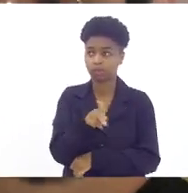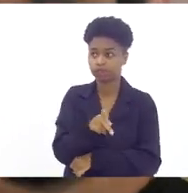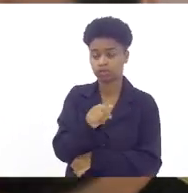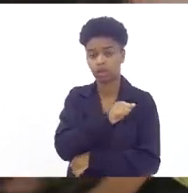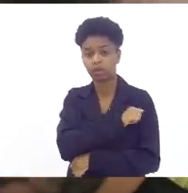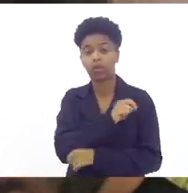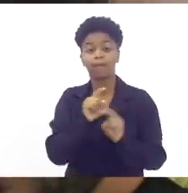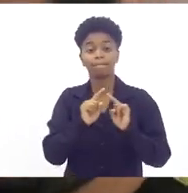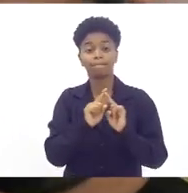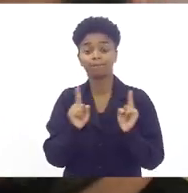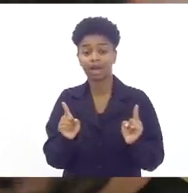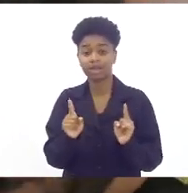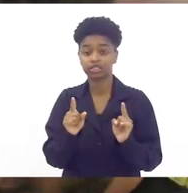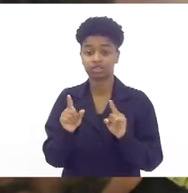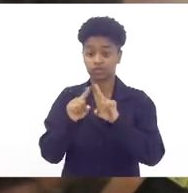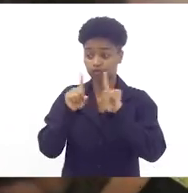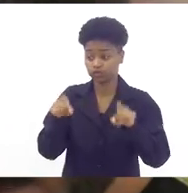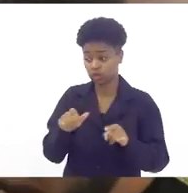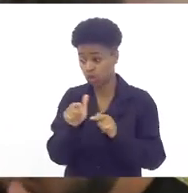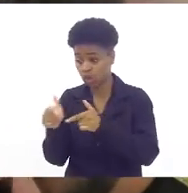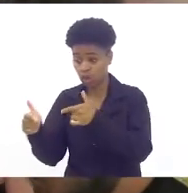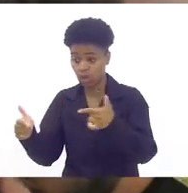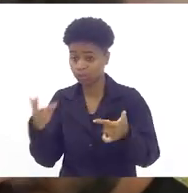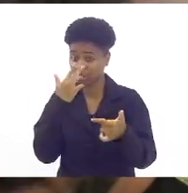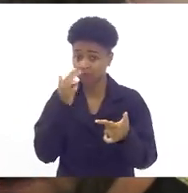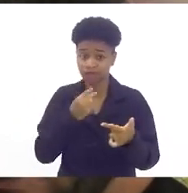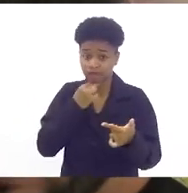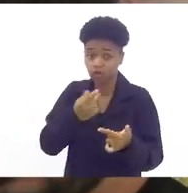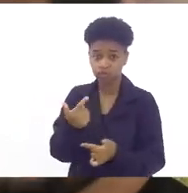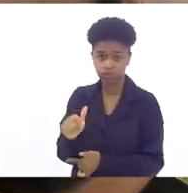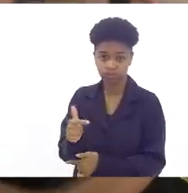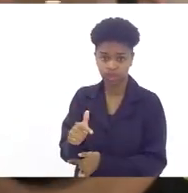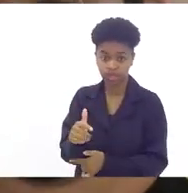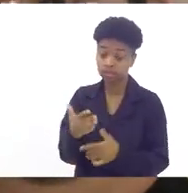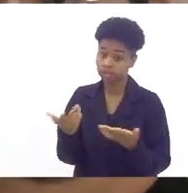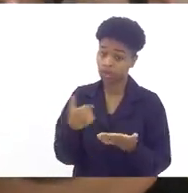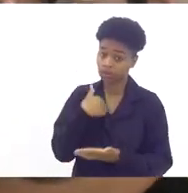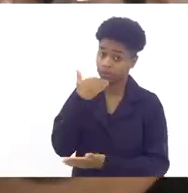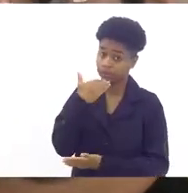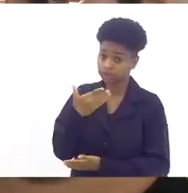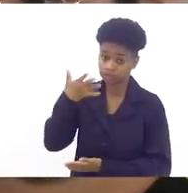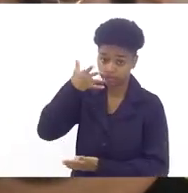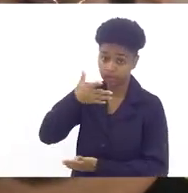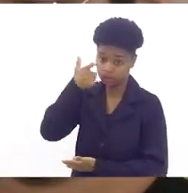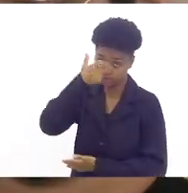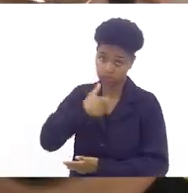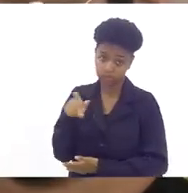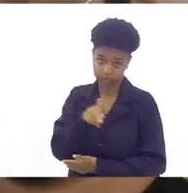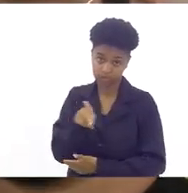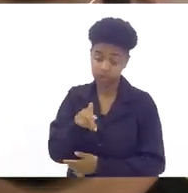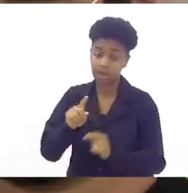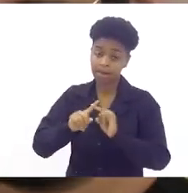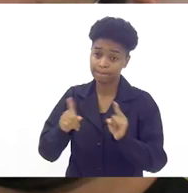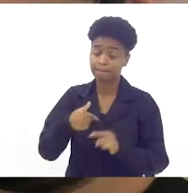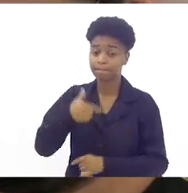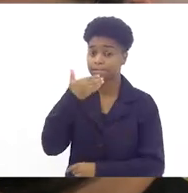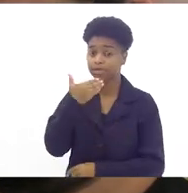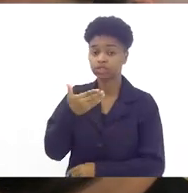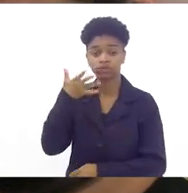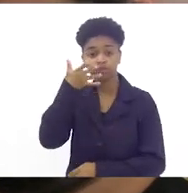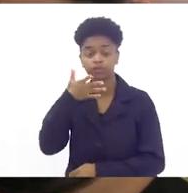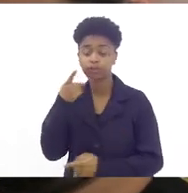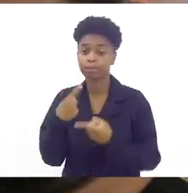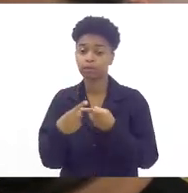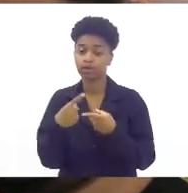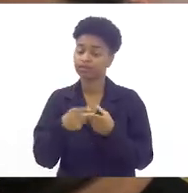o aluno e o servidor fica sem voz então eu pedi para falar eu sou professora Mas eu pedi para falar porque